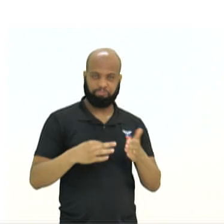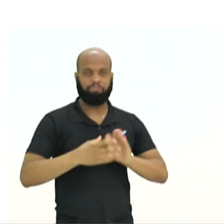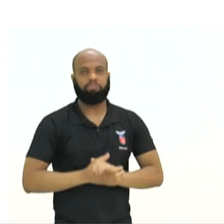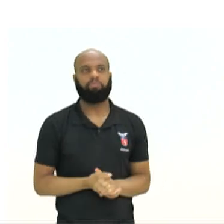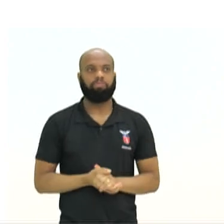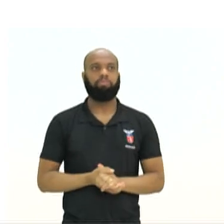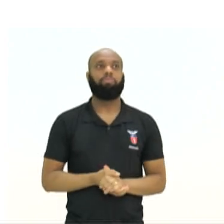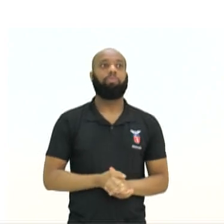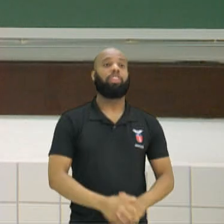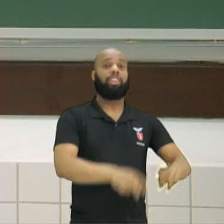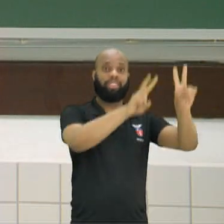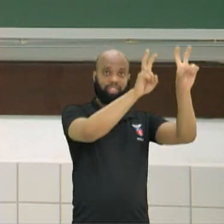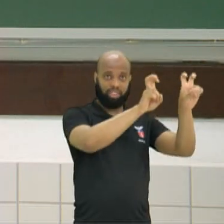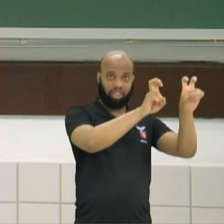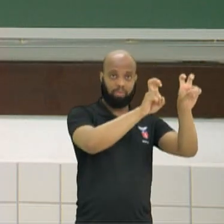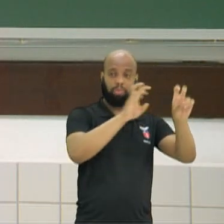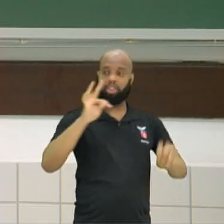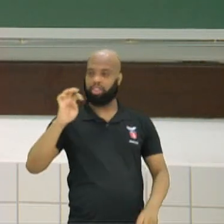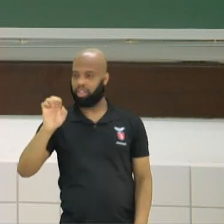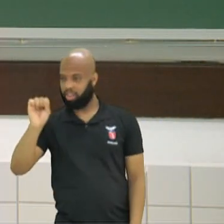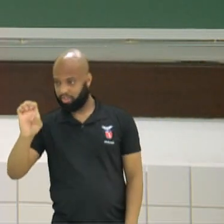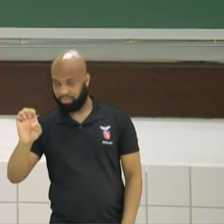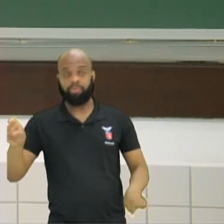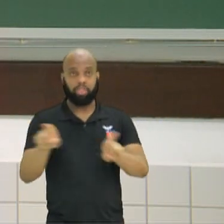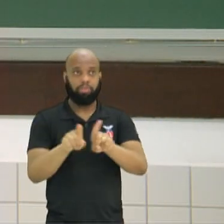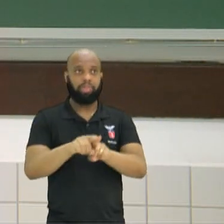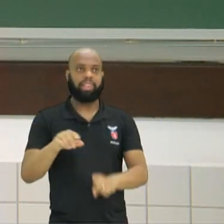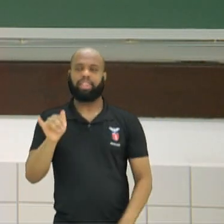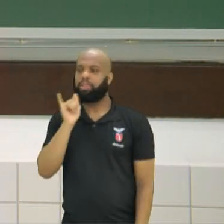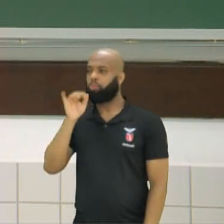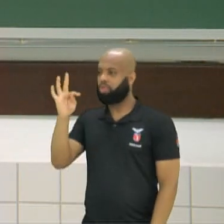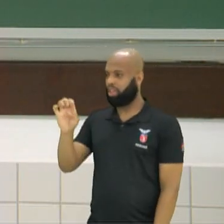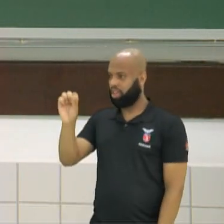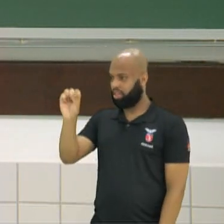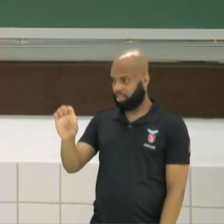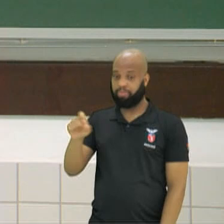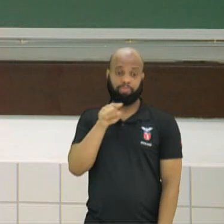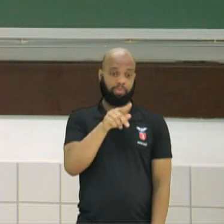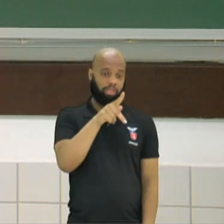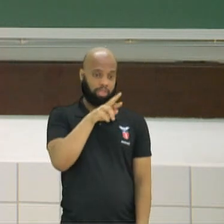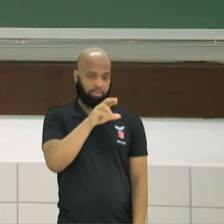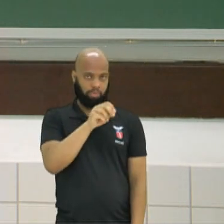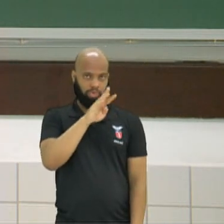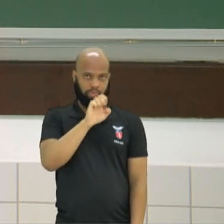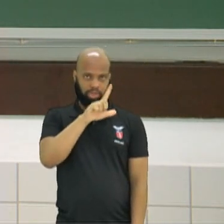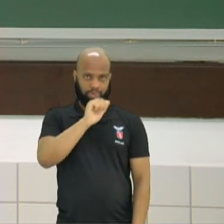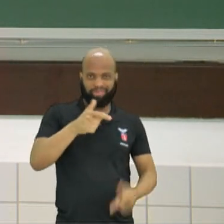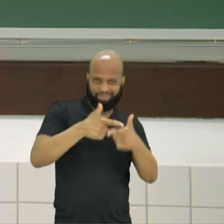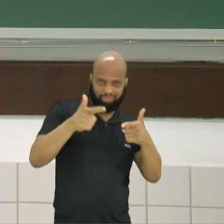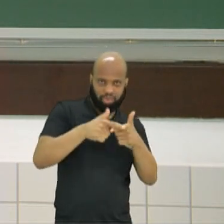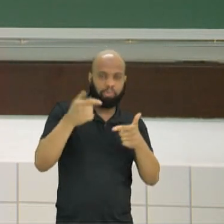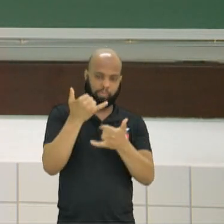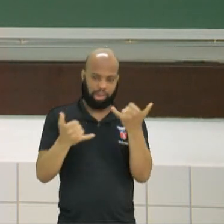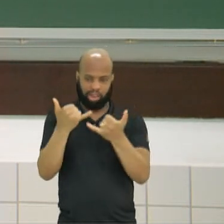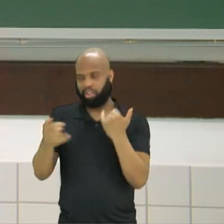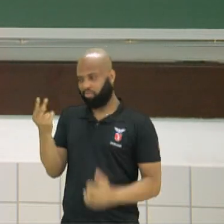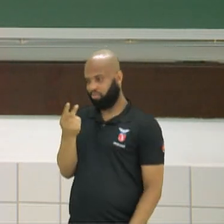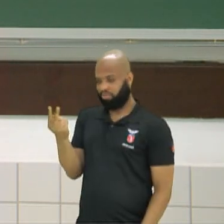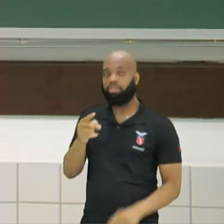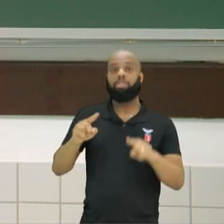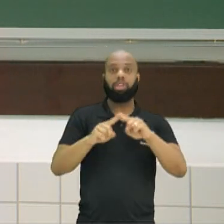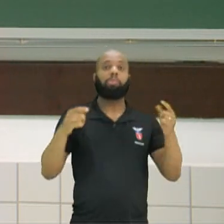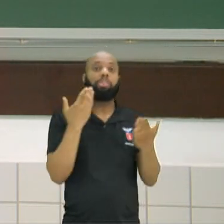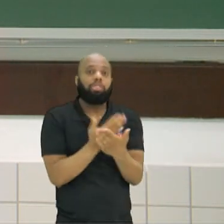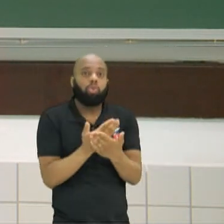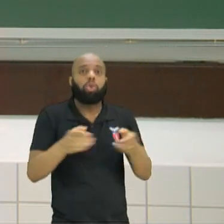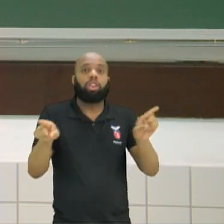beleza? Então, o tema e a tese, sem falar que a tese e o problema são muito próximos, são muito parecidos, beleza? Olha só, nós vimos